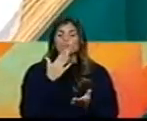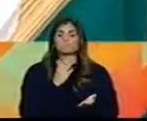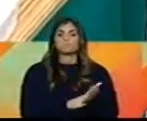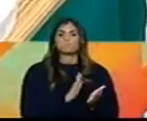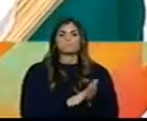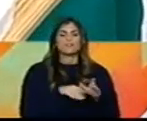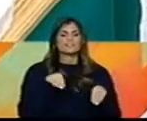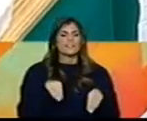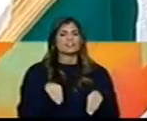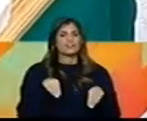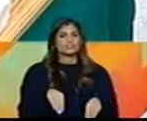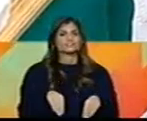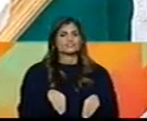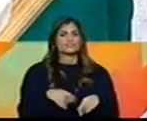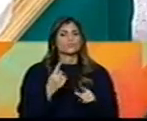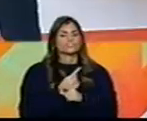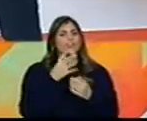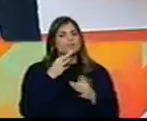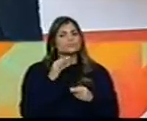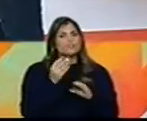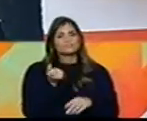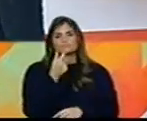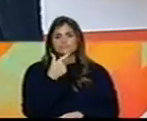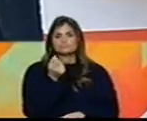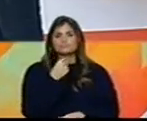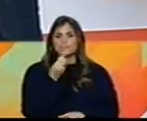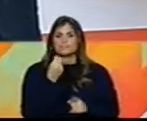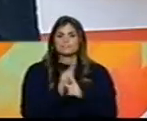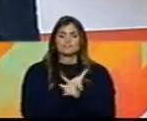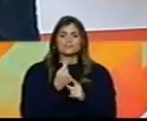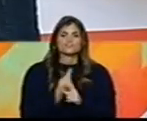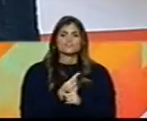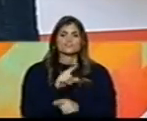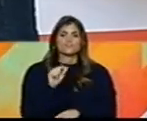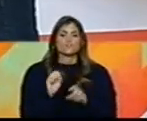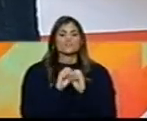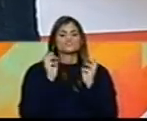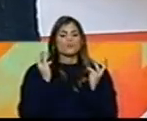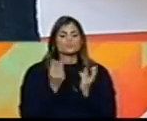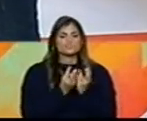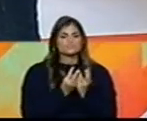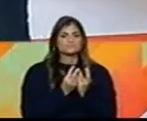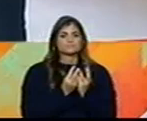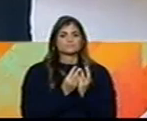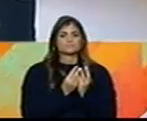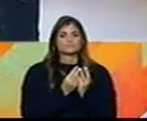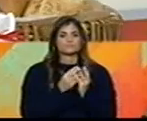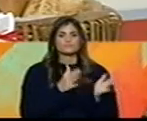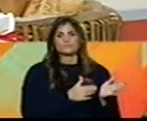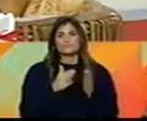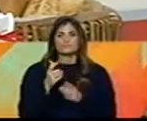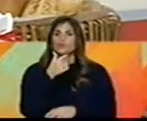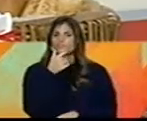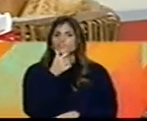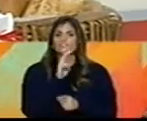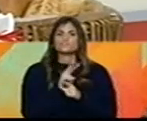tem a loja, produtos, sim, naturais, suplementos alimentares, temos também workshops e depois também temos a parte da confeitaria